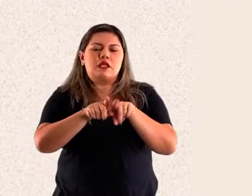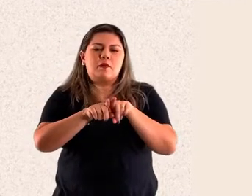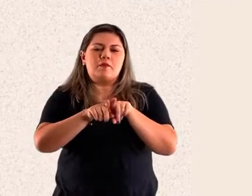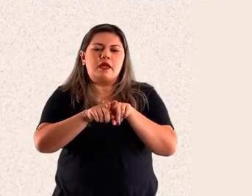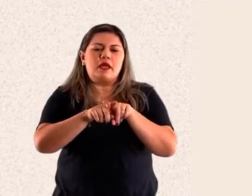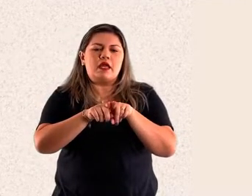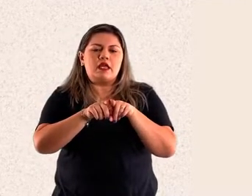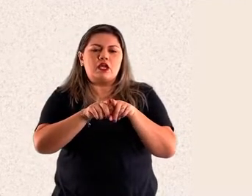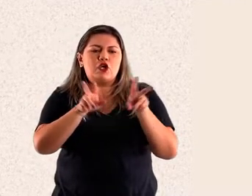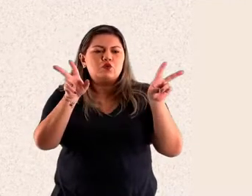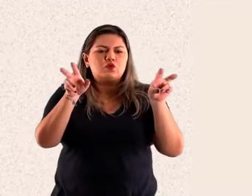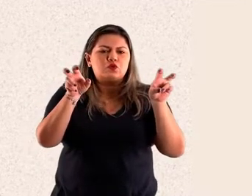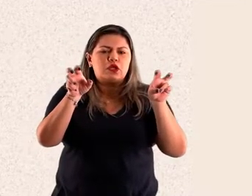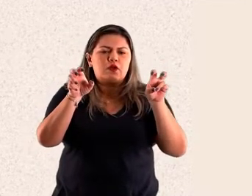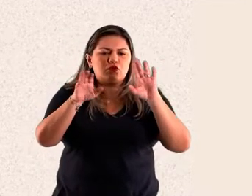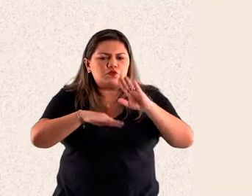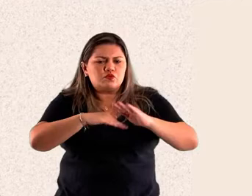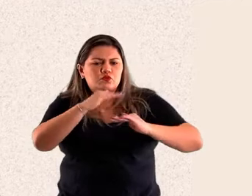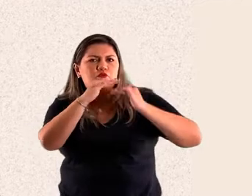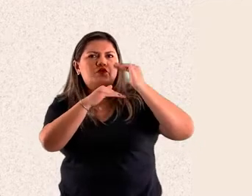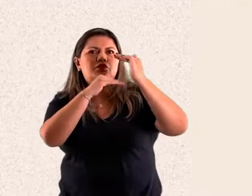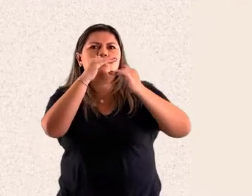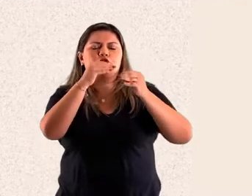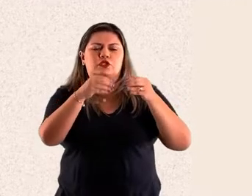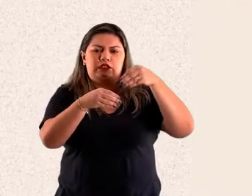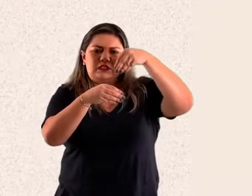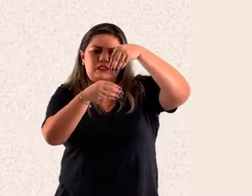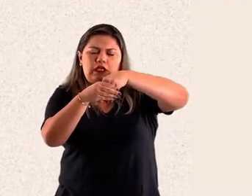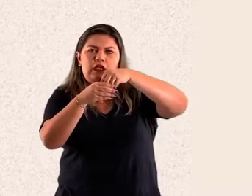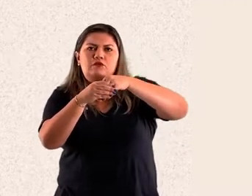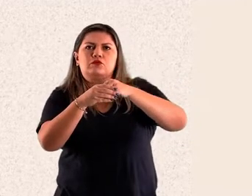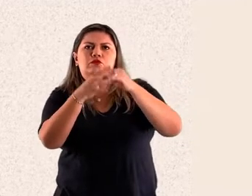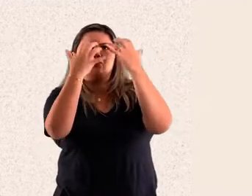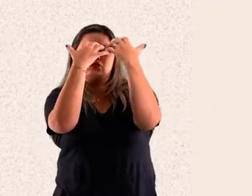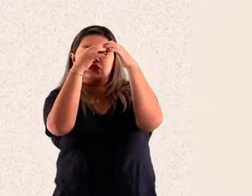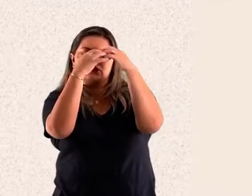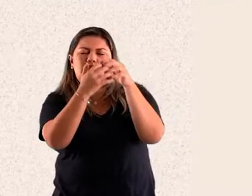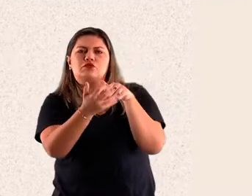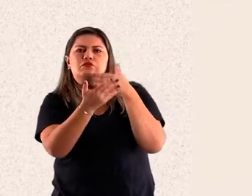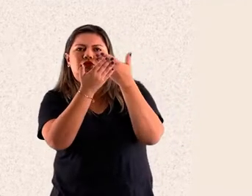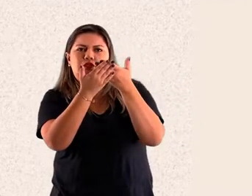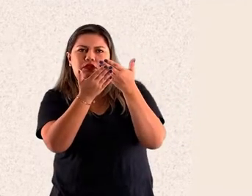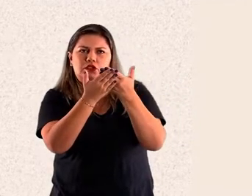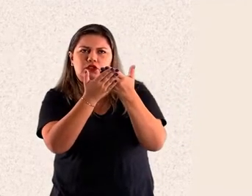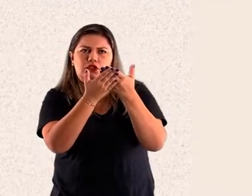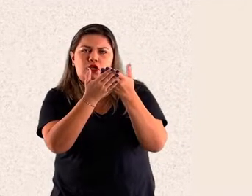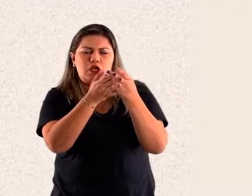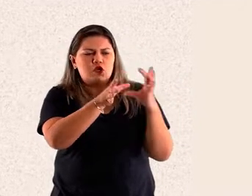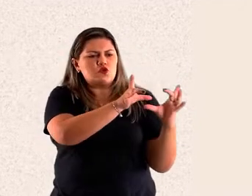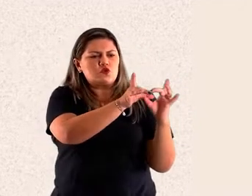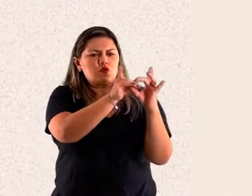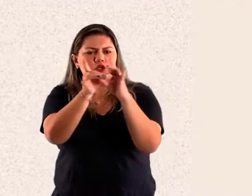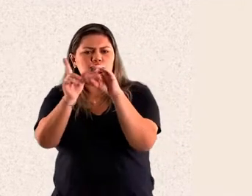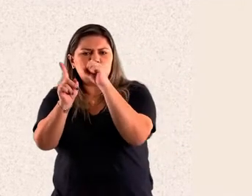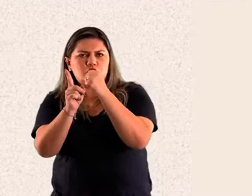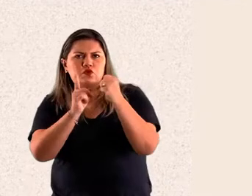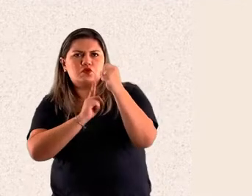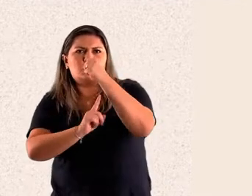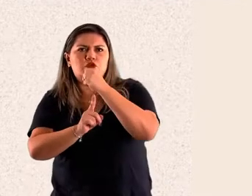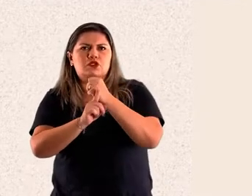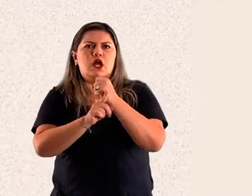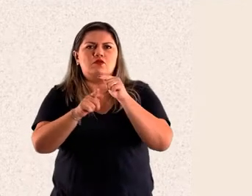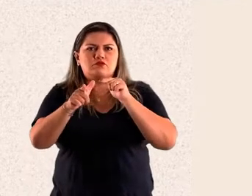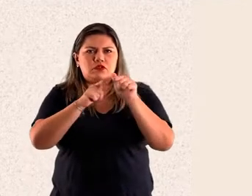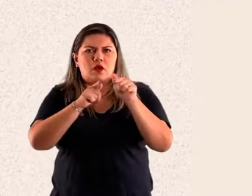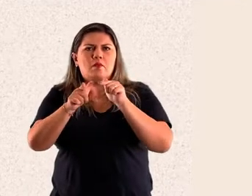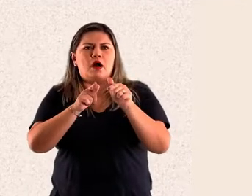e os achados da neurociência conexões sociais no trabalho e seus impactos e eu coloquei aqui conclusão